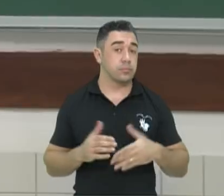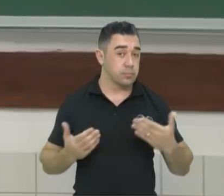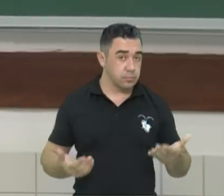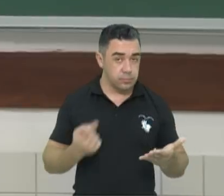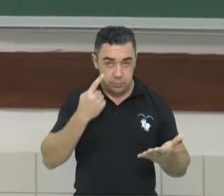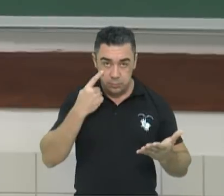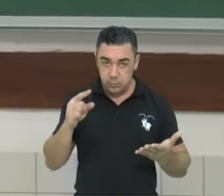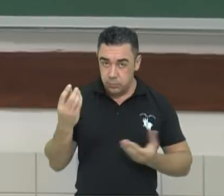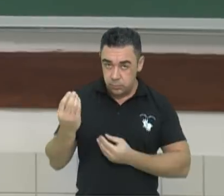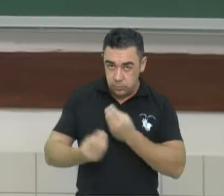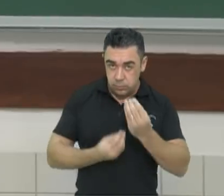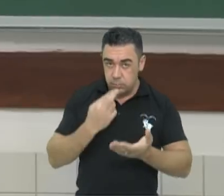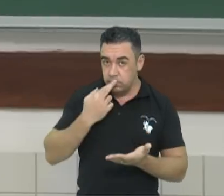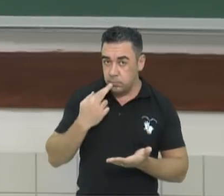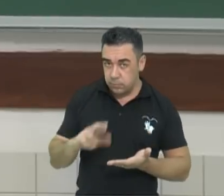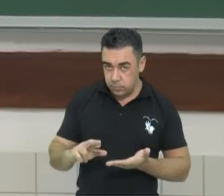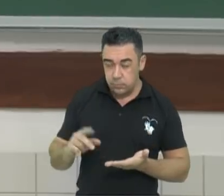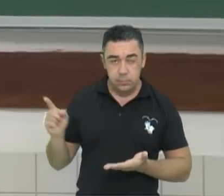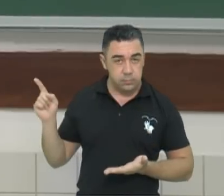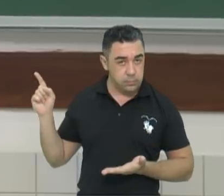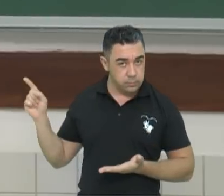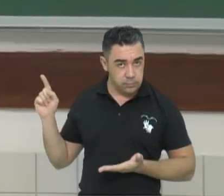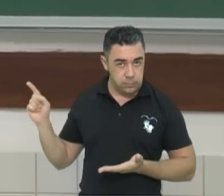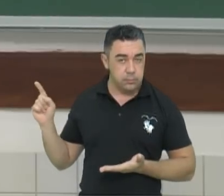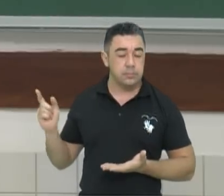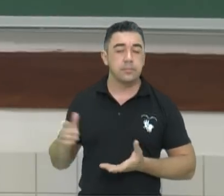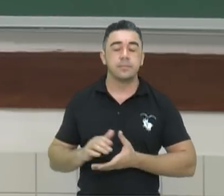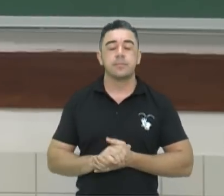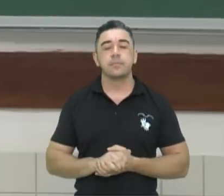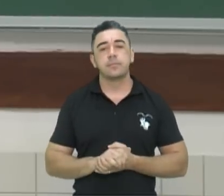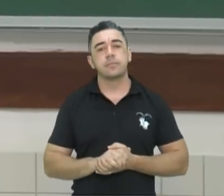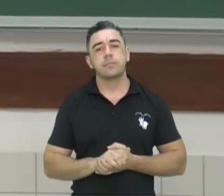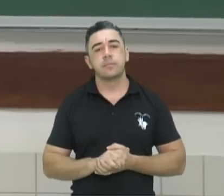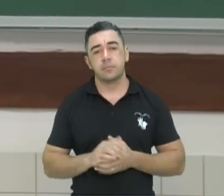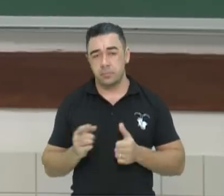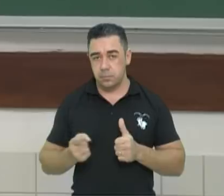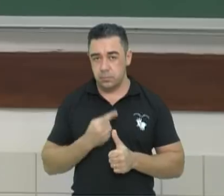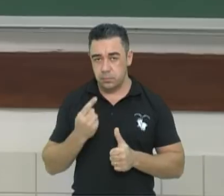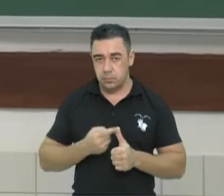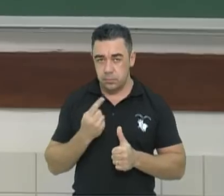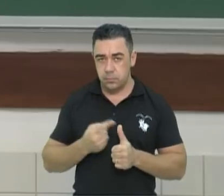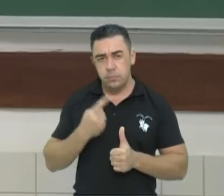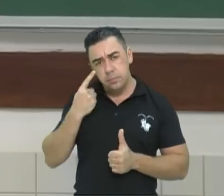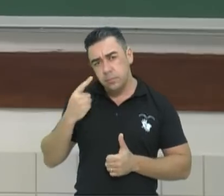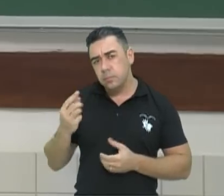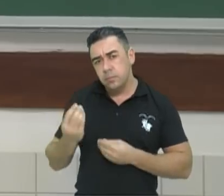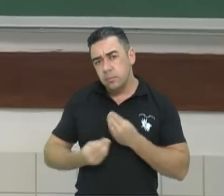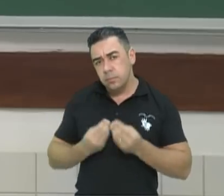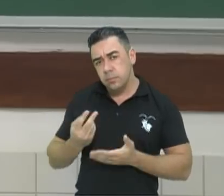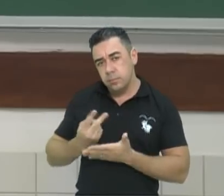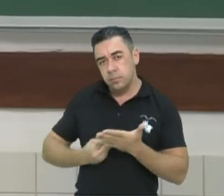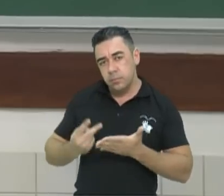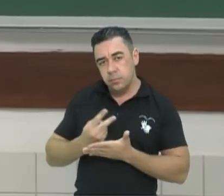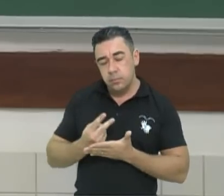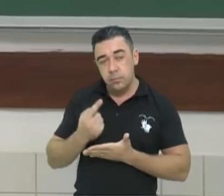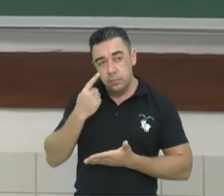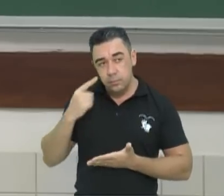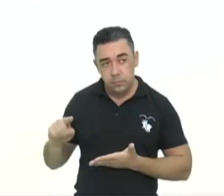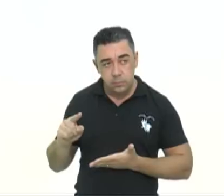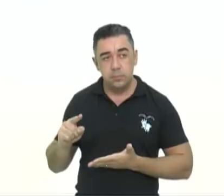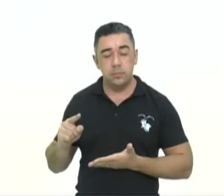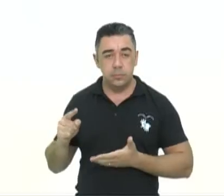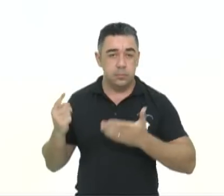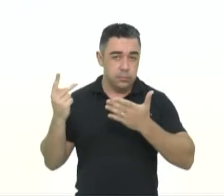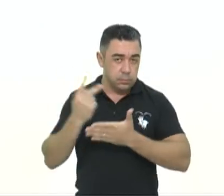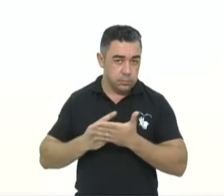Então vamos ver lá como é que ficou a resolução deste exercício. Então, primeiramente, né, vamos ver o desenho, né, que a gente disse ali